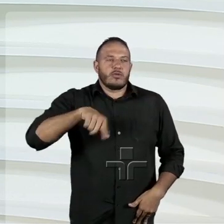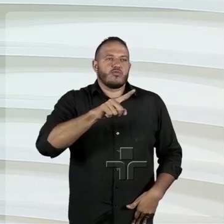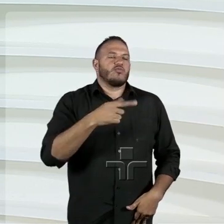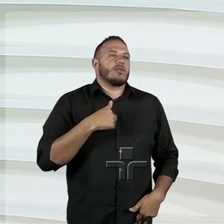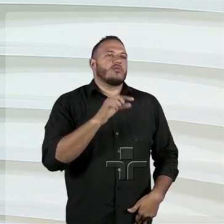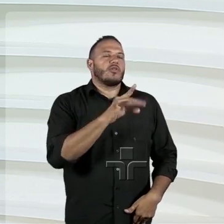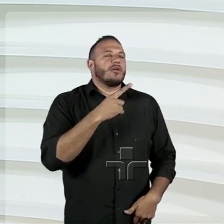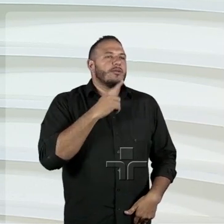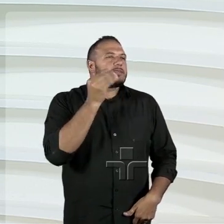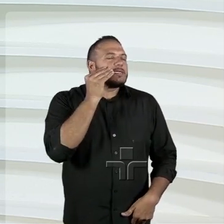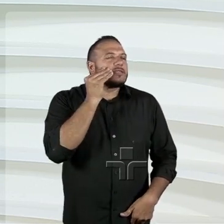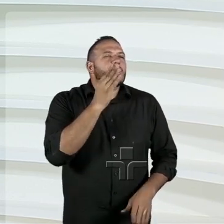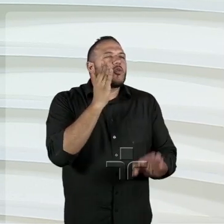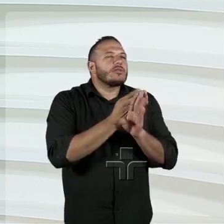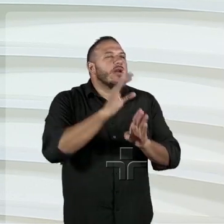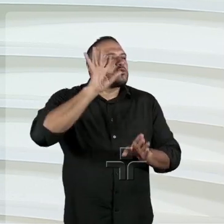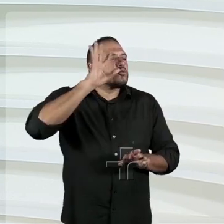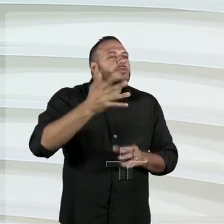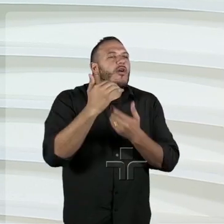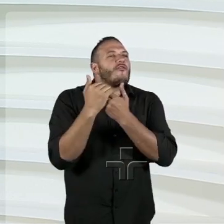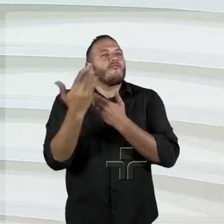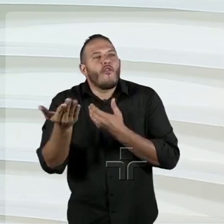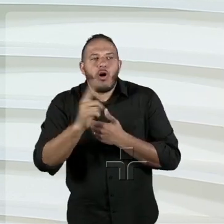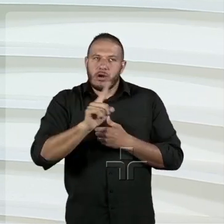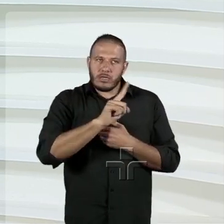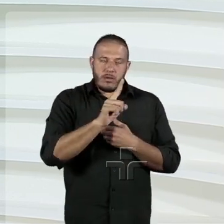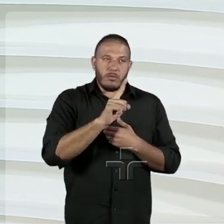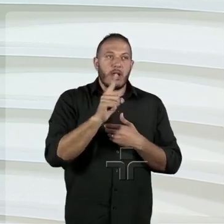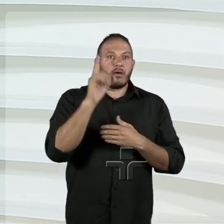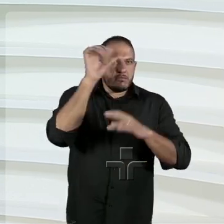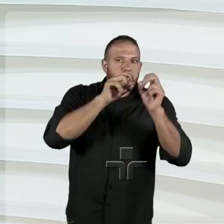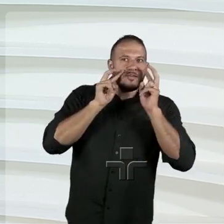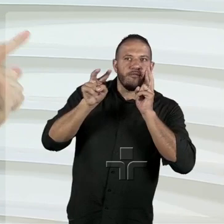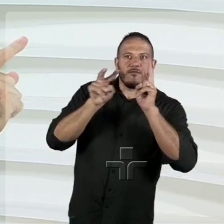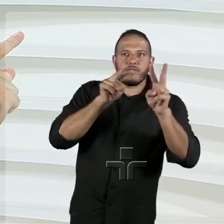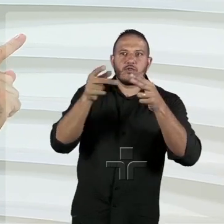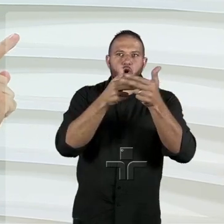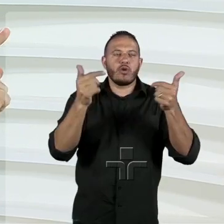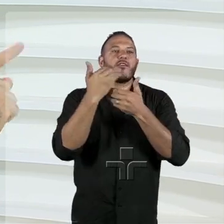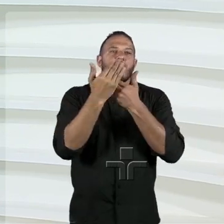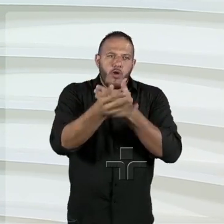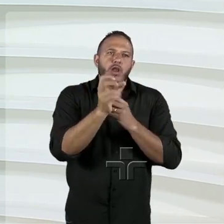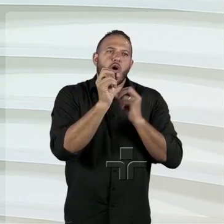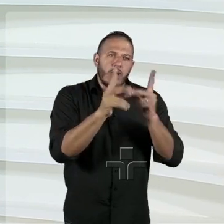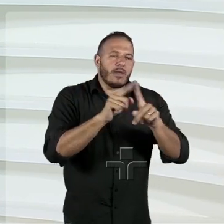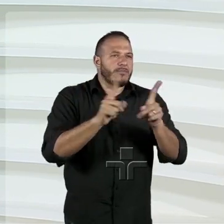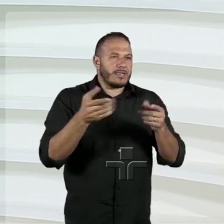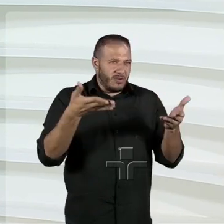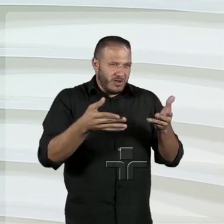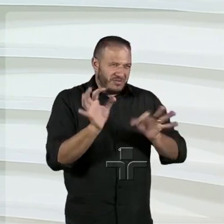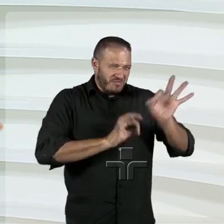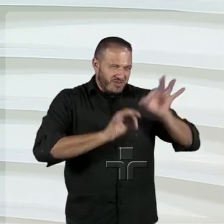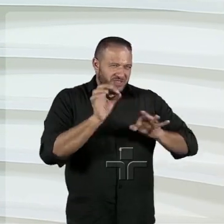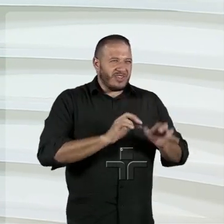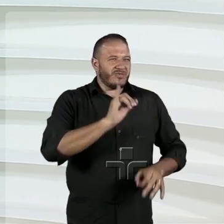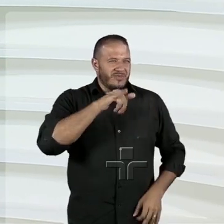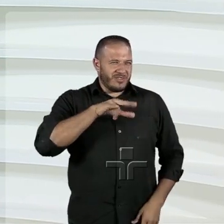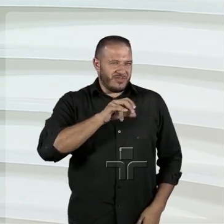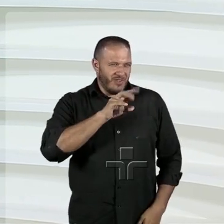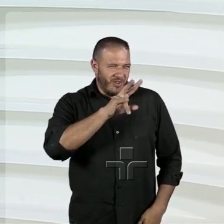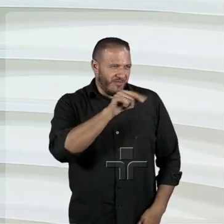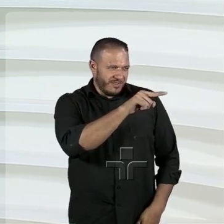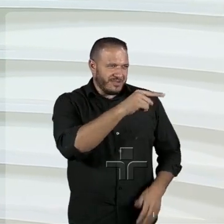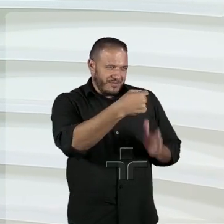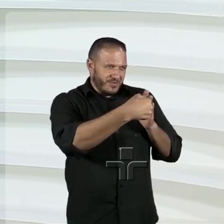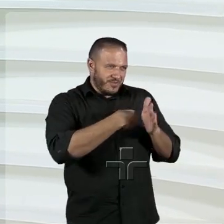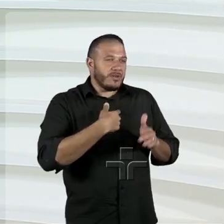buscando as soluções fora, a gente está aprendendo com as coisas de fora. Mas a gente, por exemplo, no Criar o Inova, que o Mozart perguntou, a gente estava